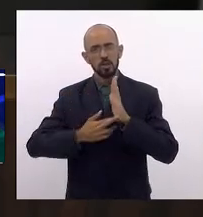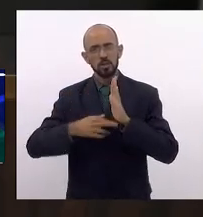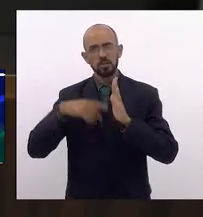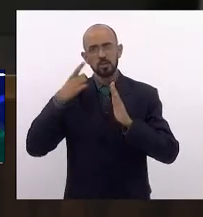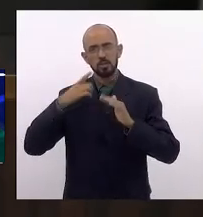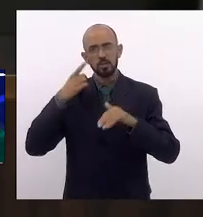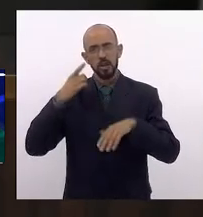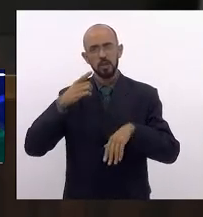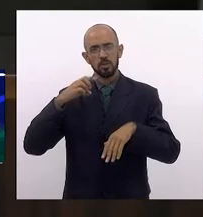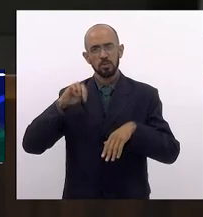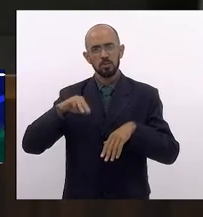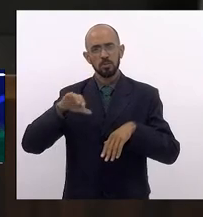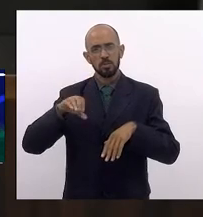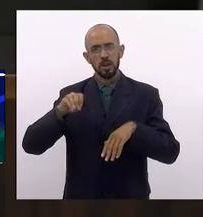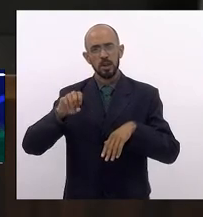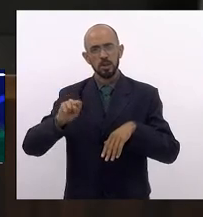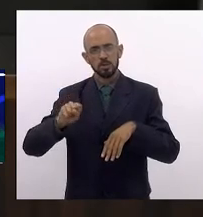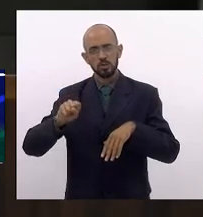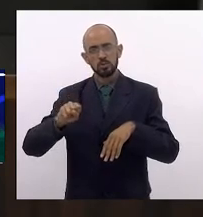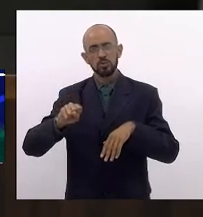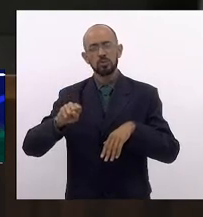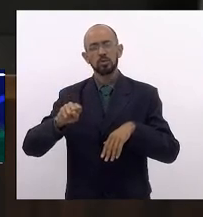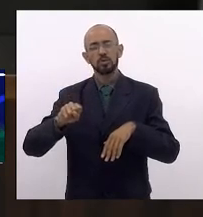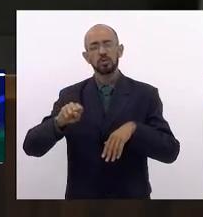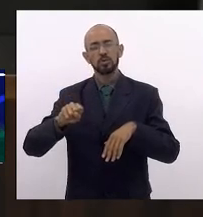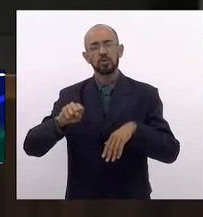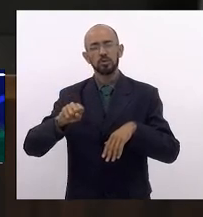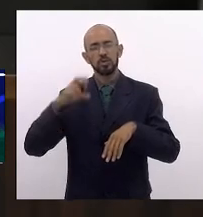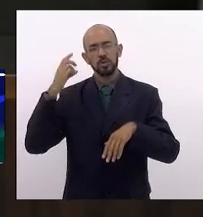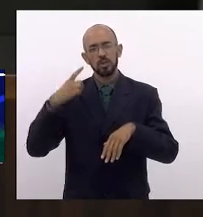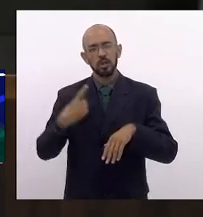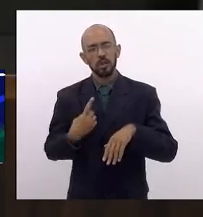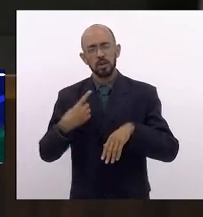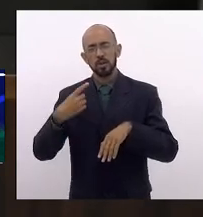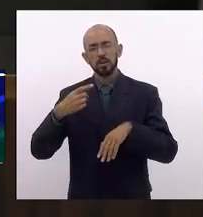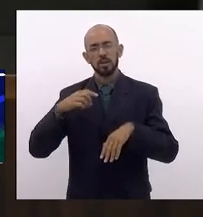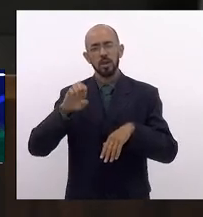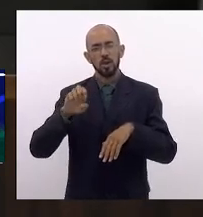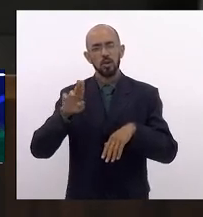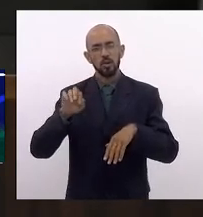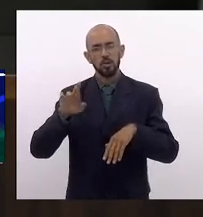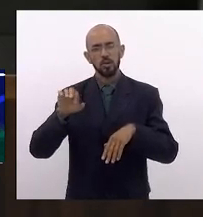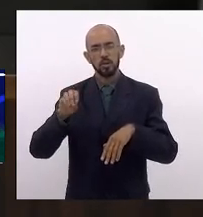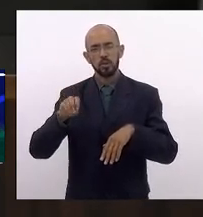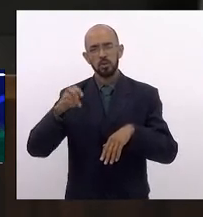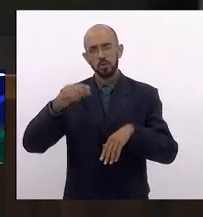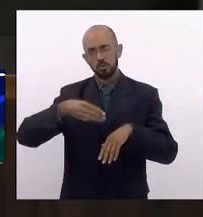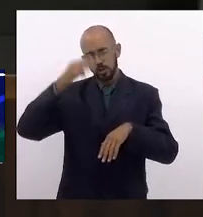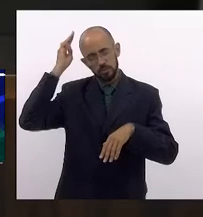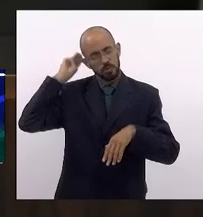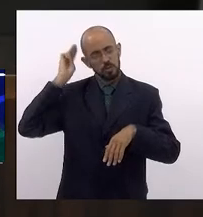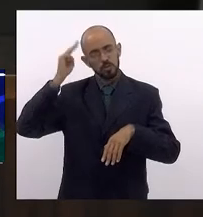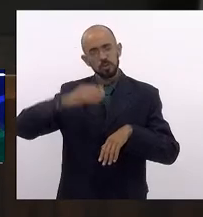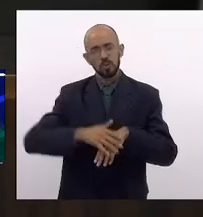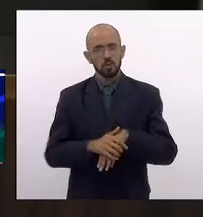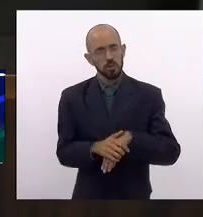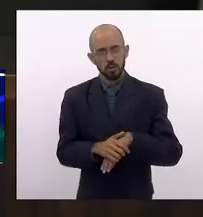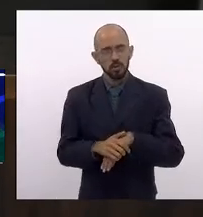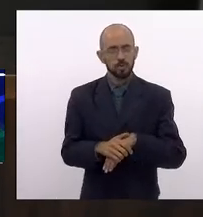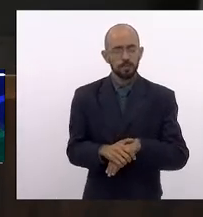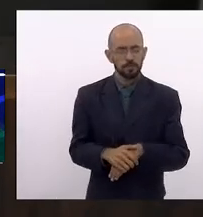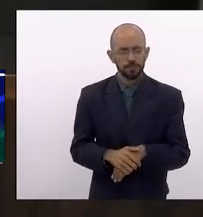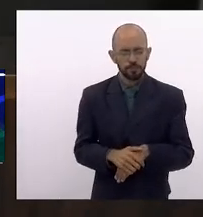está do mar mas para tia Poli Omar coêlho Dani Monteiro Eurico Júnior Márcio Pacheco vendendo de pareceres das comissões